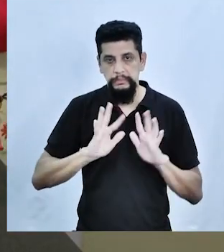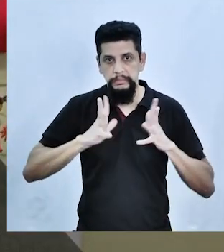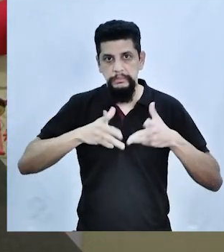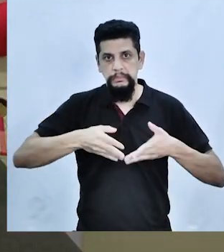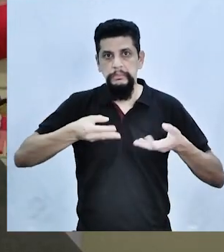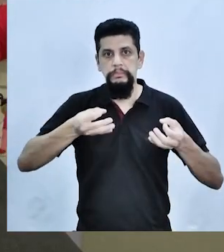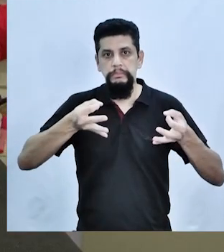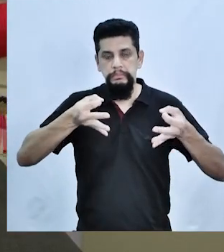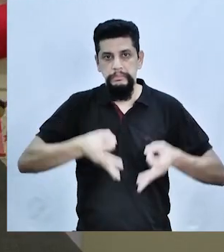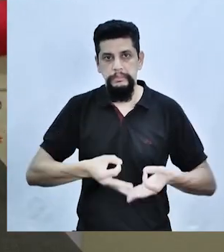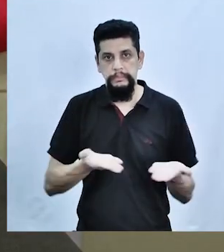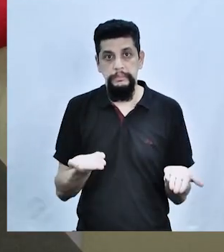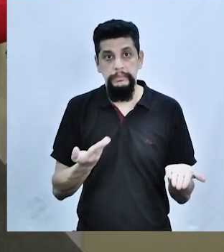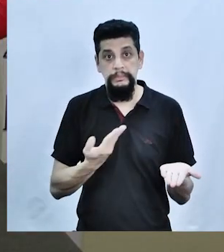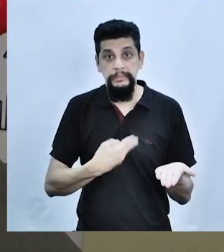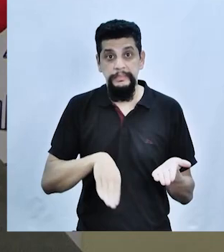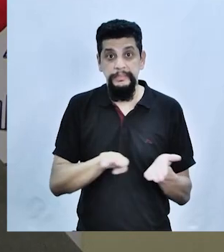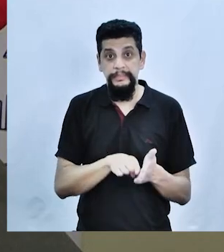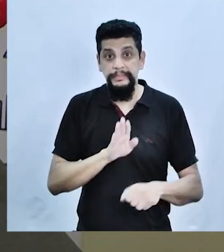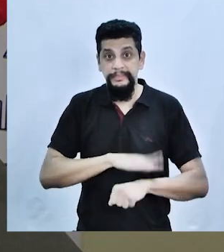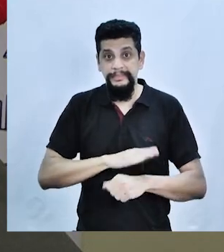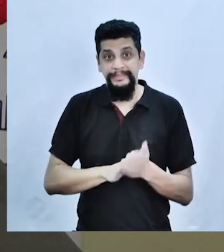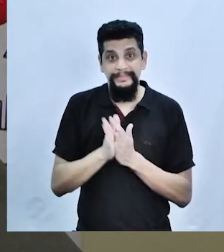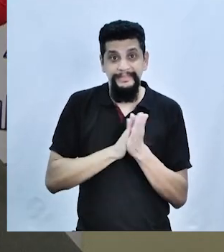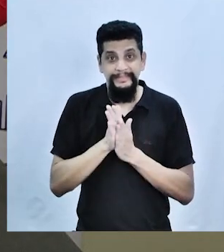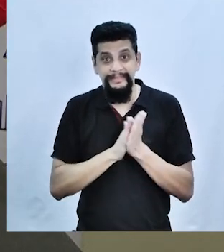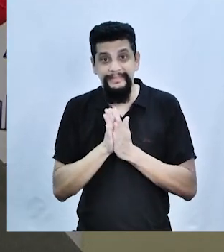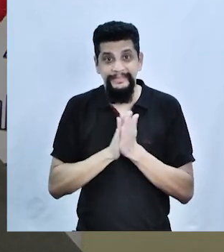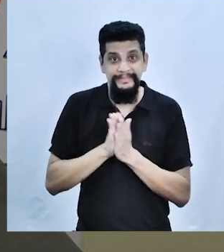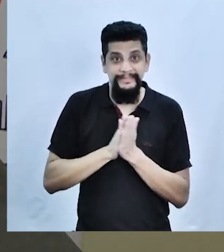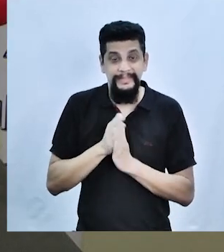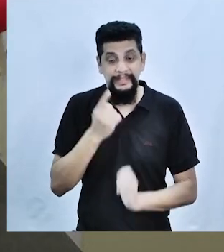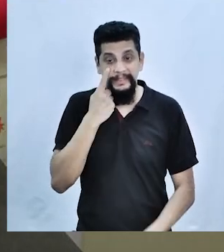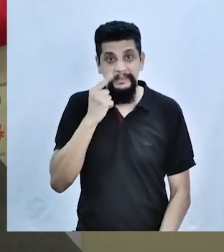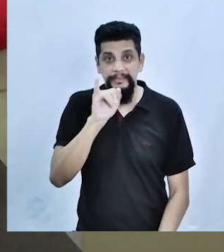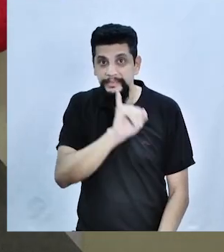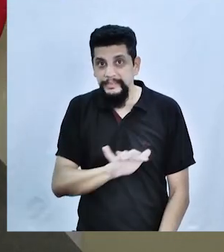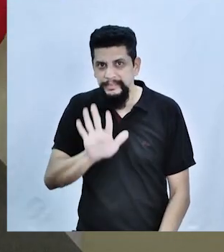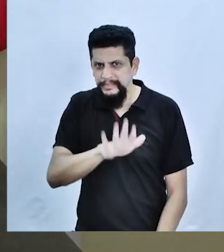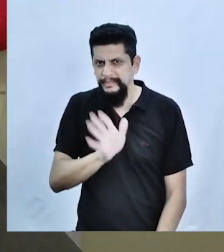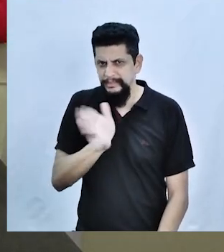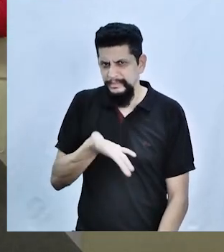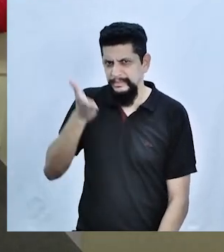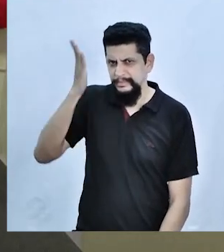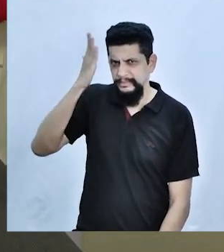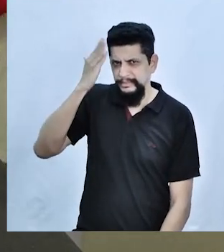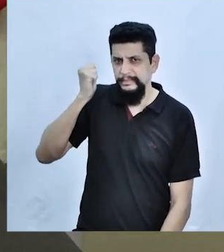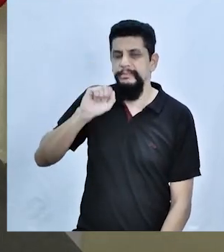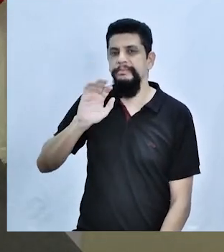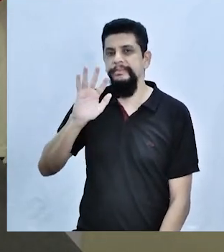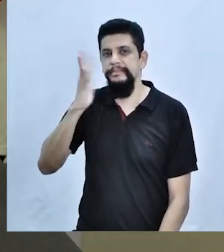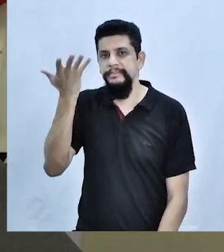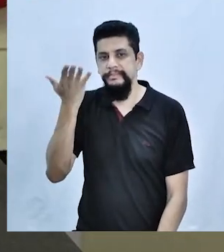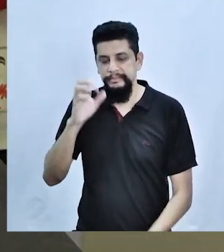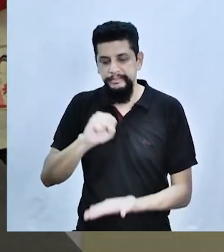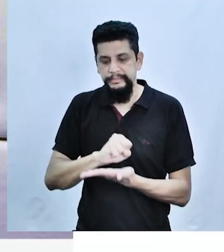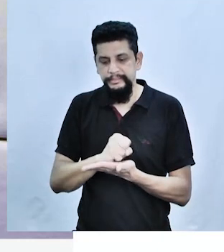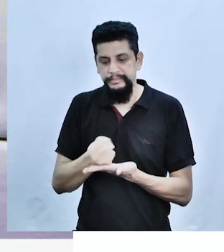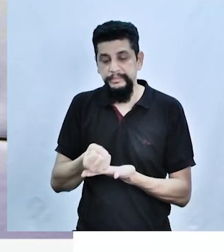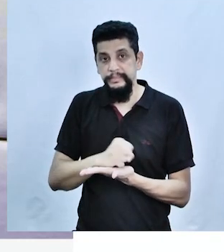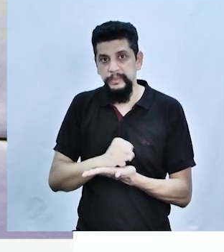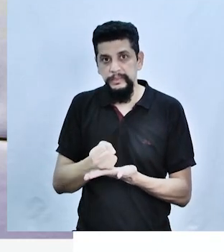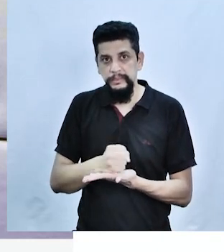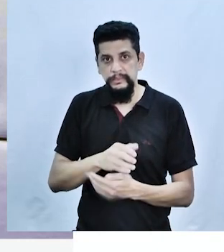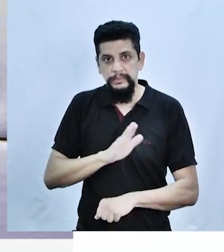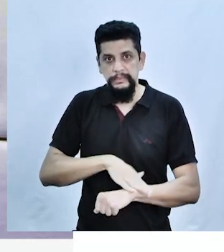Conseguimos concluir. E chegou aquela hora divertida. Olha, olhando ali a imagem, vocês já sabem o que vai ser nesse jogo, né? É isso